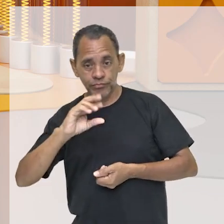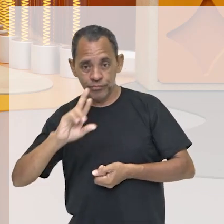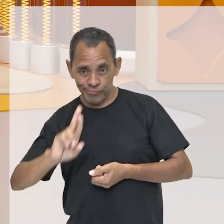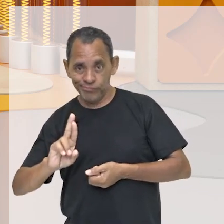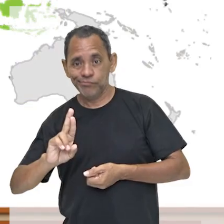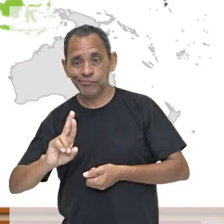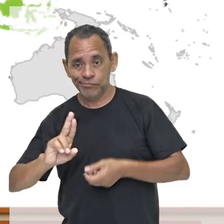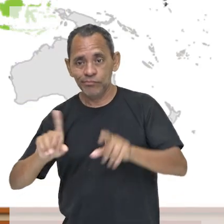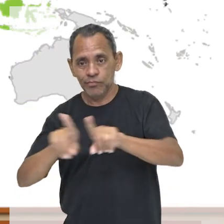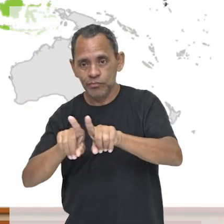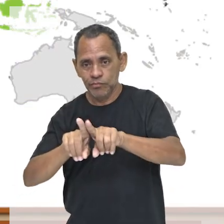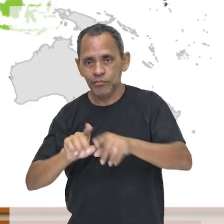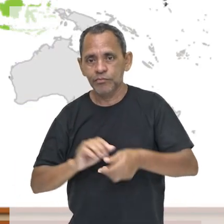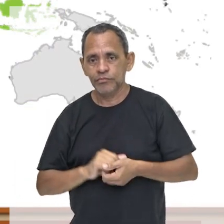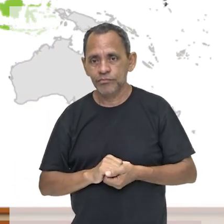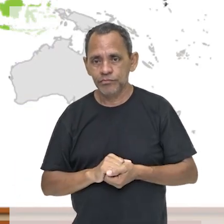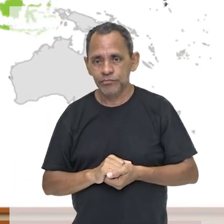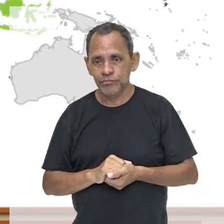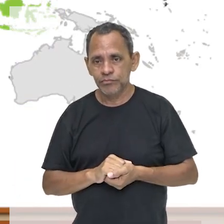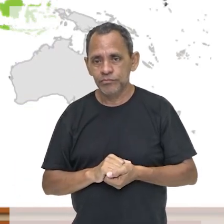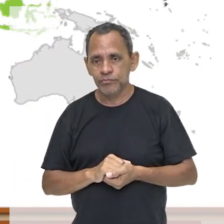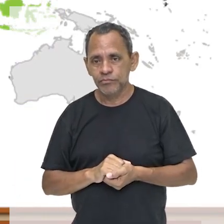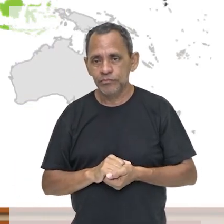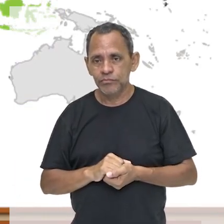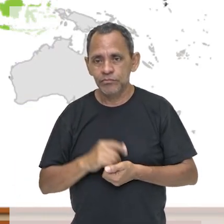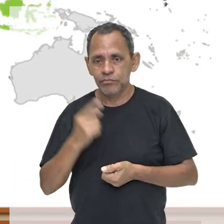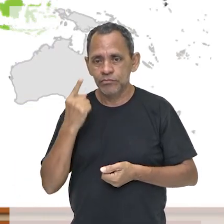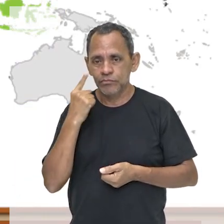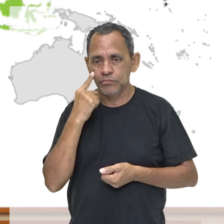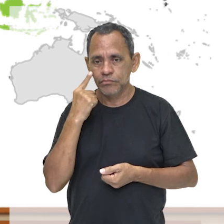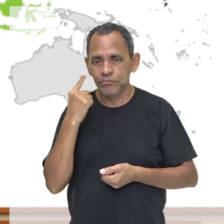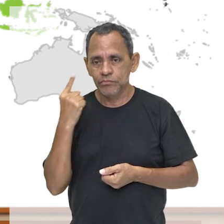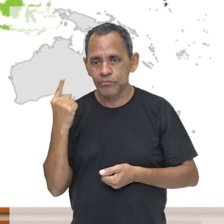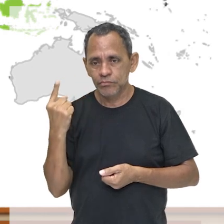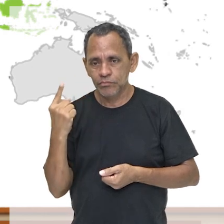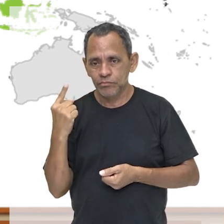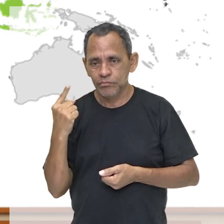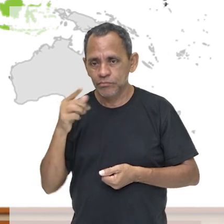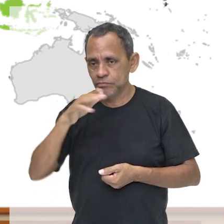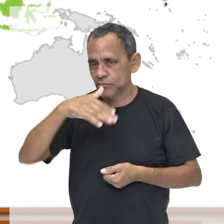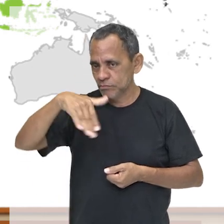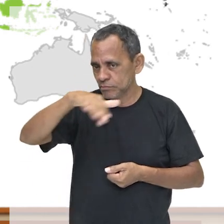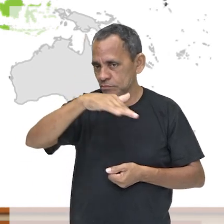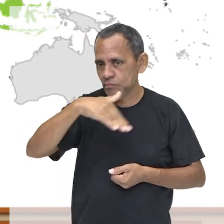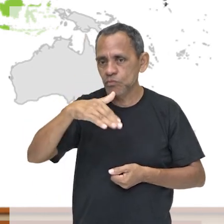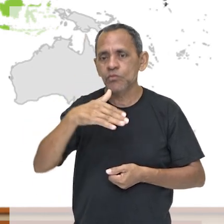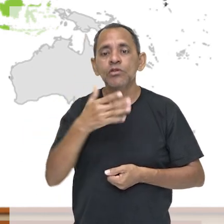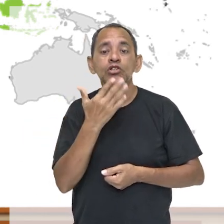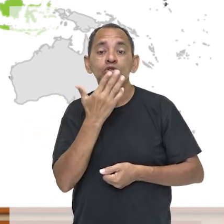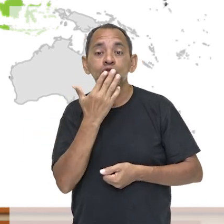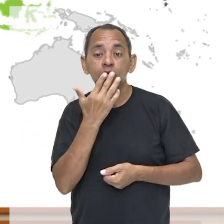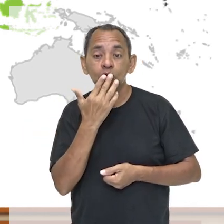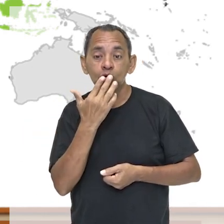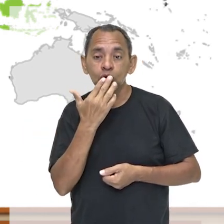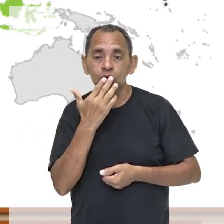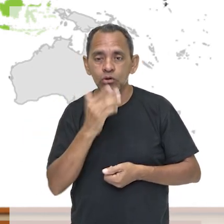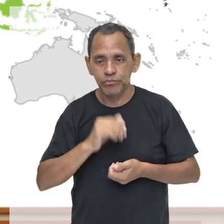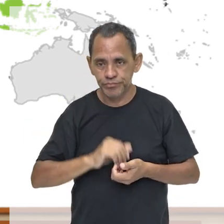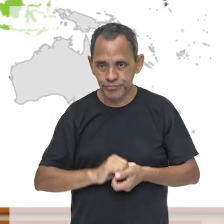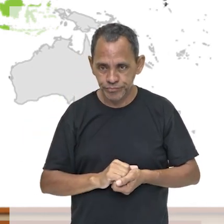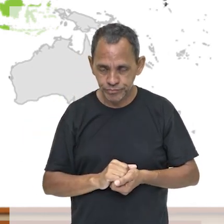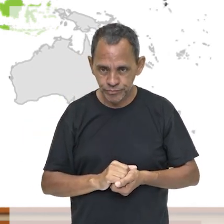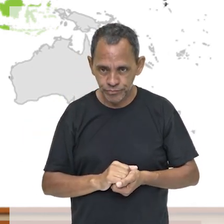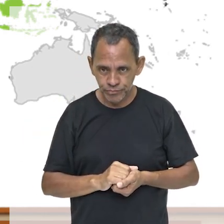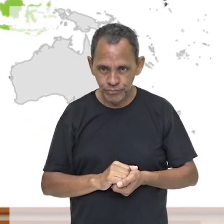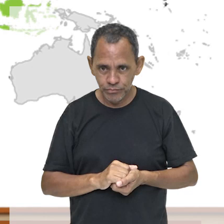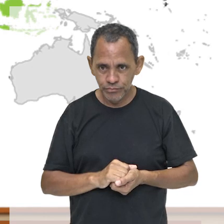das quais nós vamos falar. E aí vejam bem que essa parte toda que está ali com